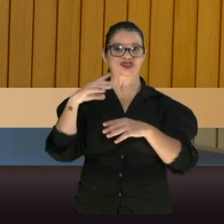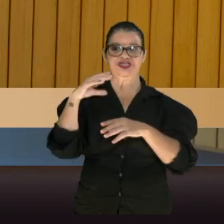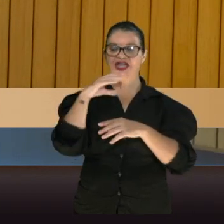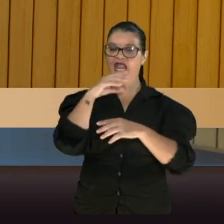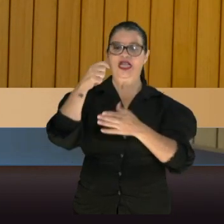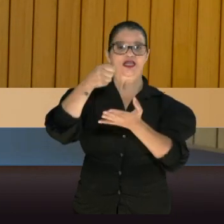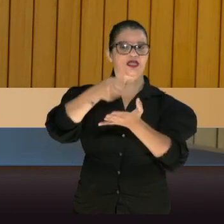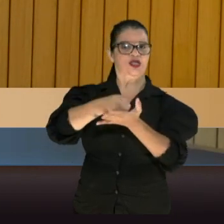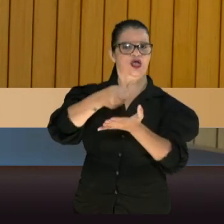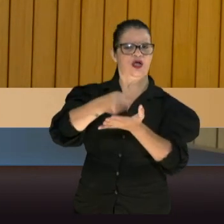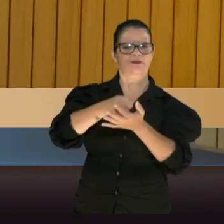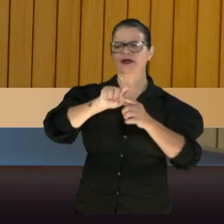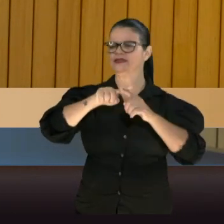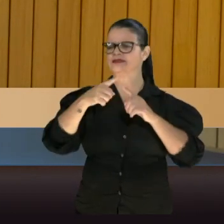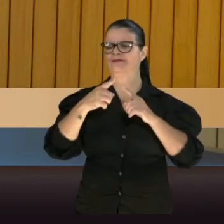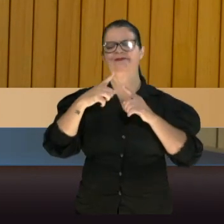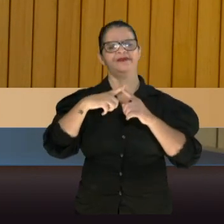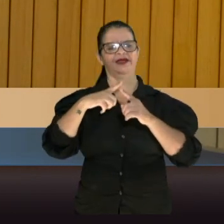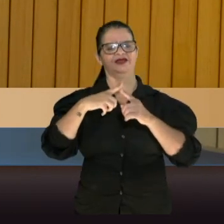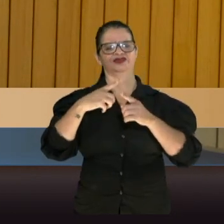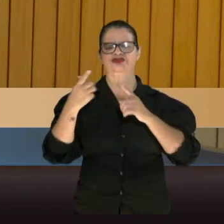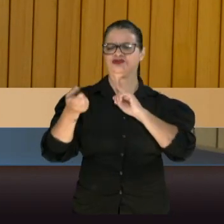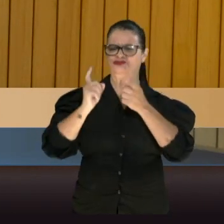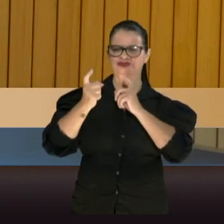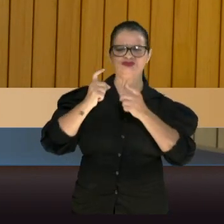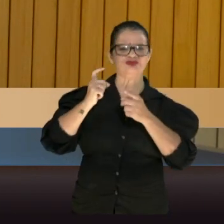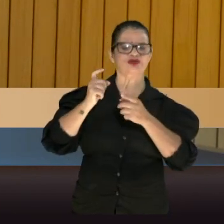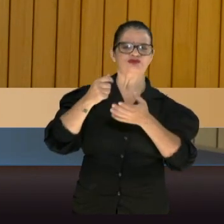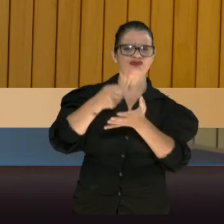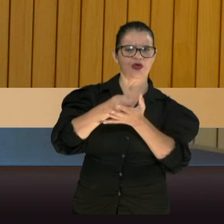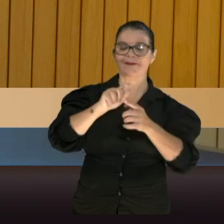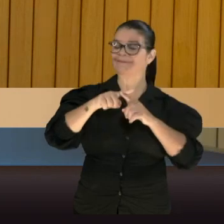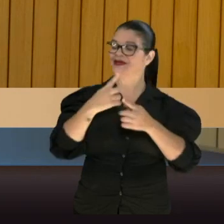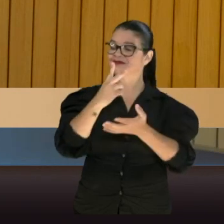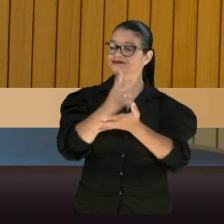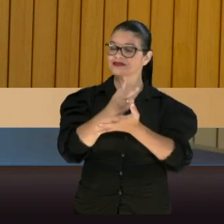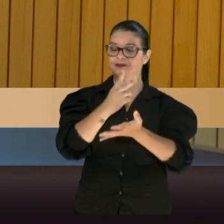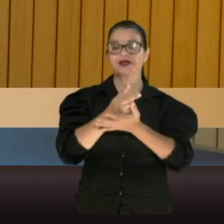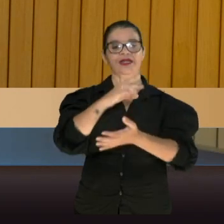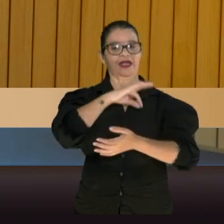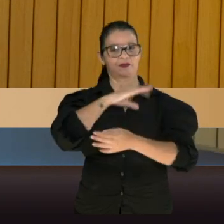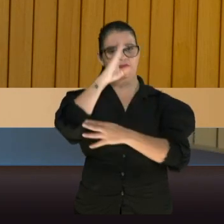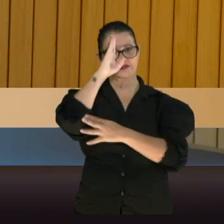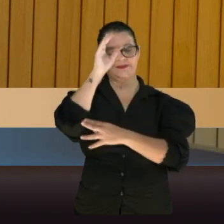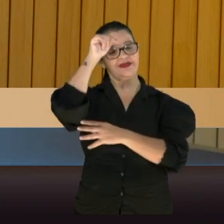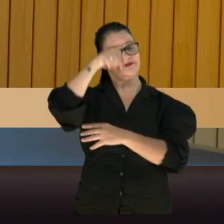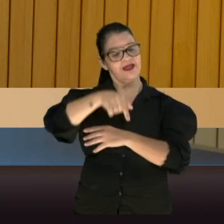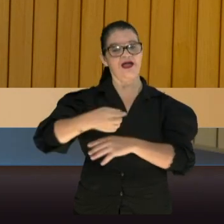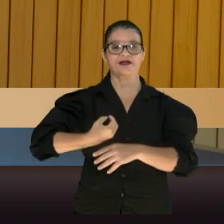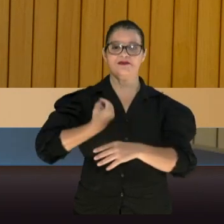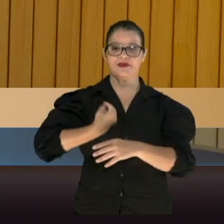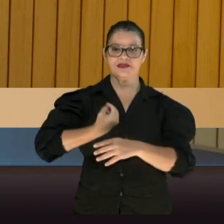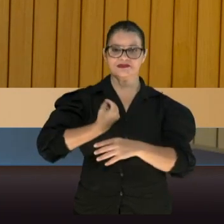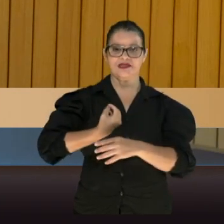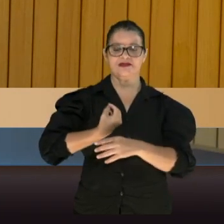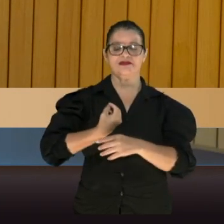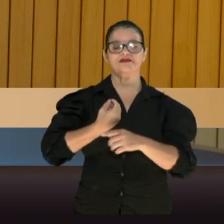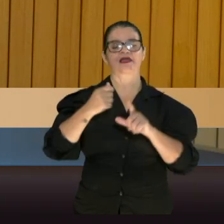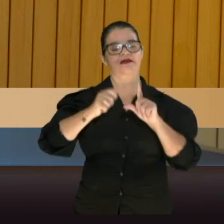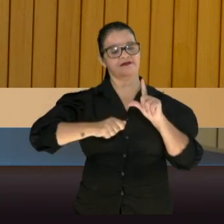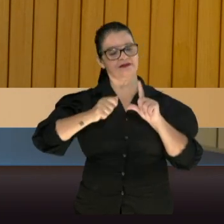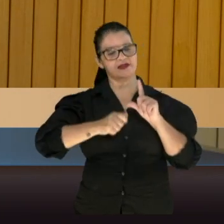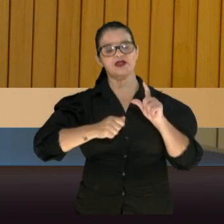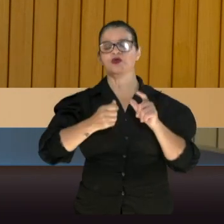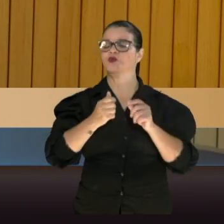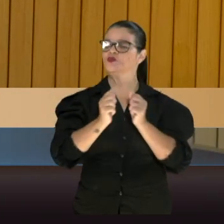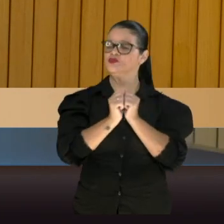cobrança, mas todas as vezes que a Polícia Militar se faz presente aqui nessa casa, né, os companheiros da Polícia